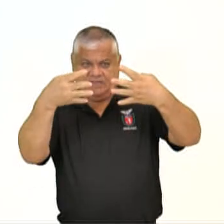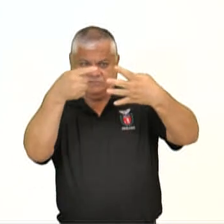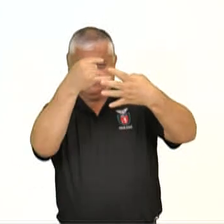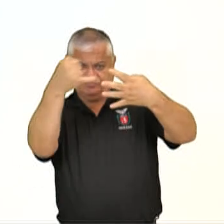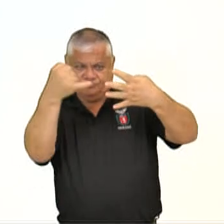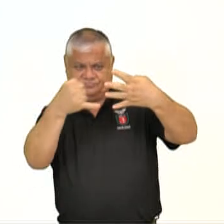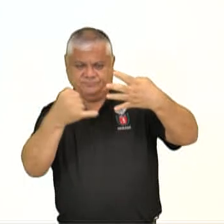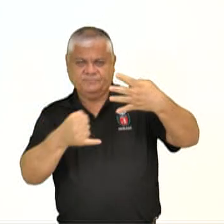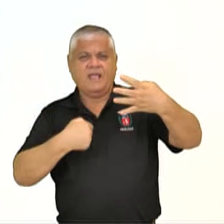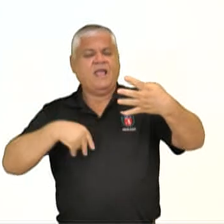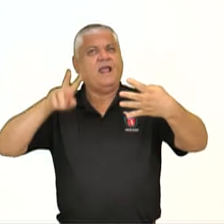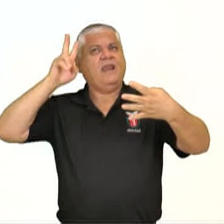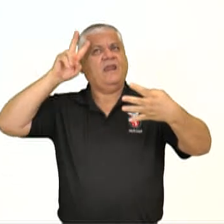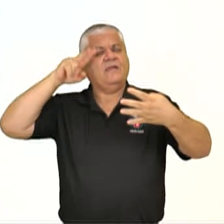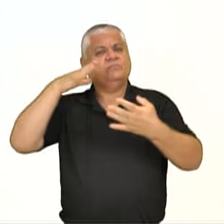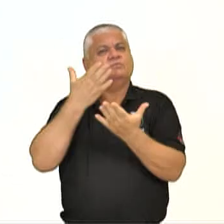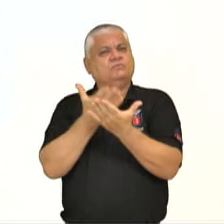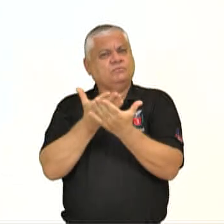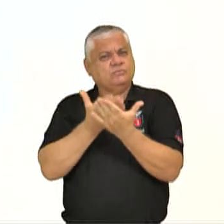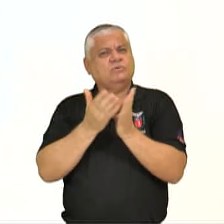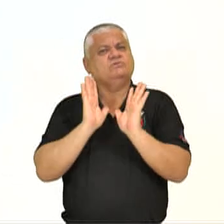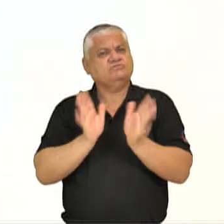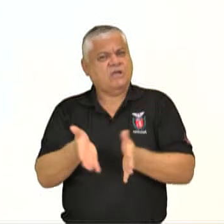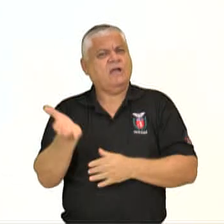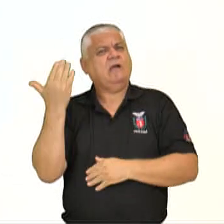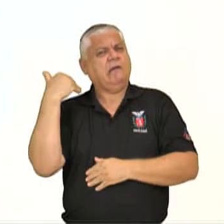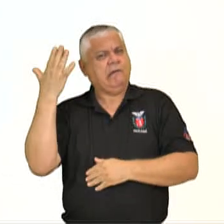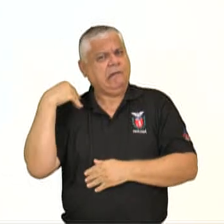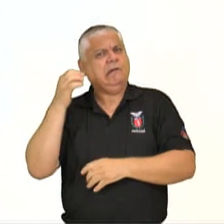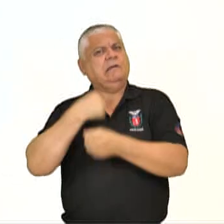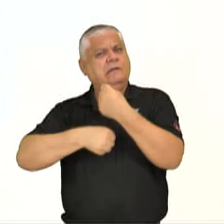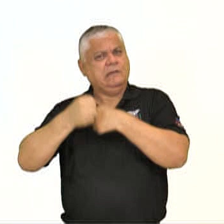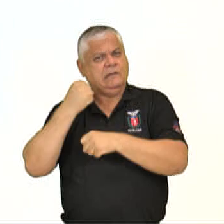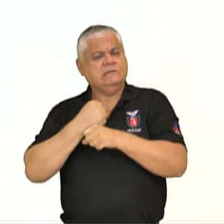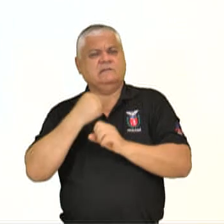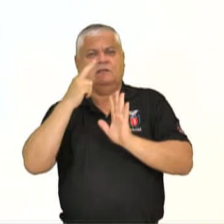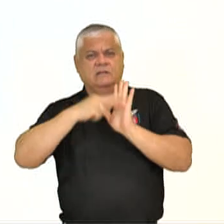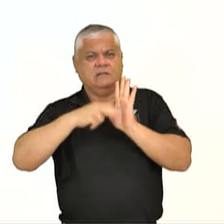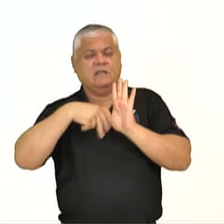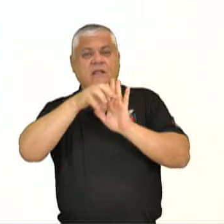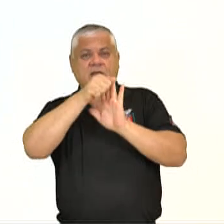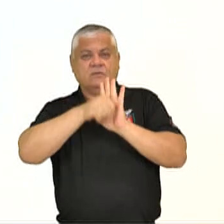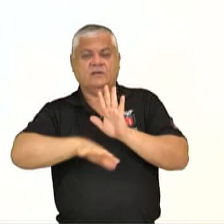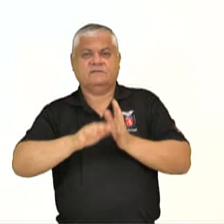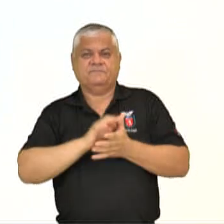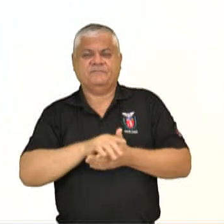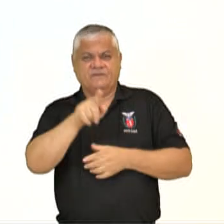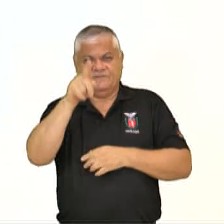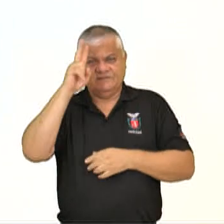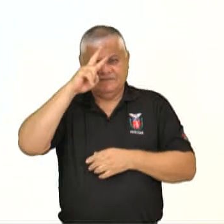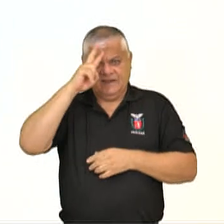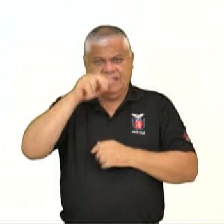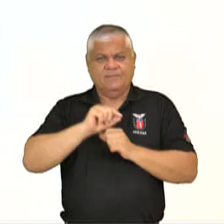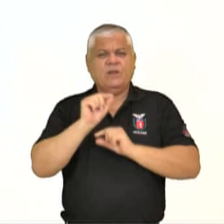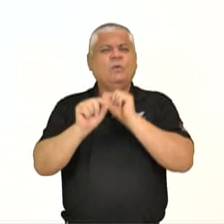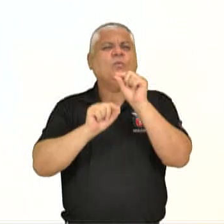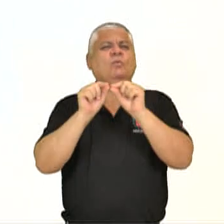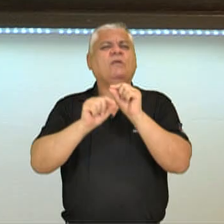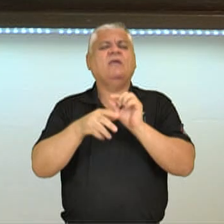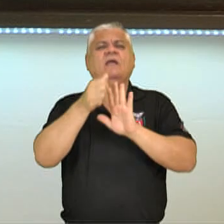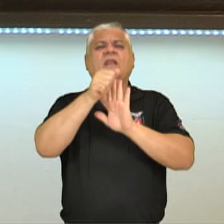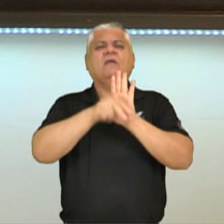faz lembrar de um conteúdo já estudado em outros anos, que são as figuras de linguagem. Você lembra o que são e para que